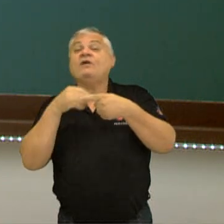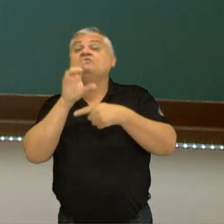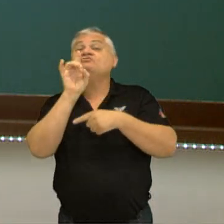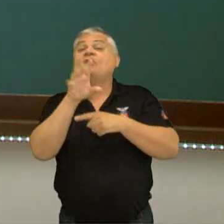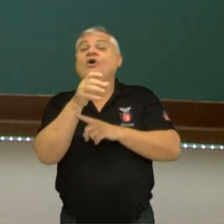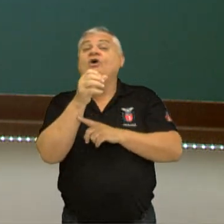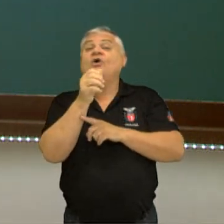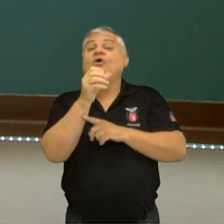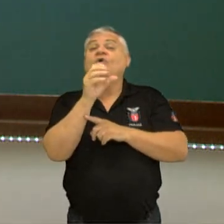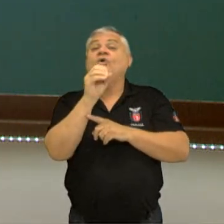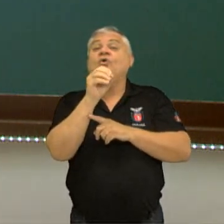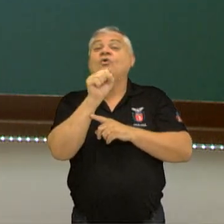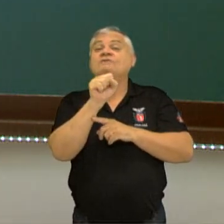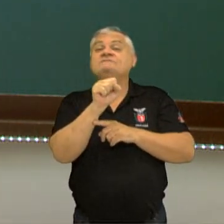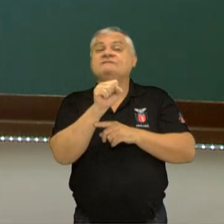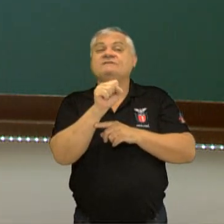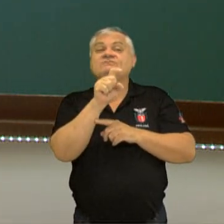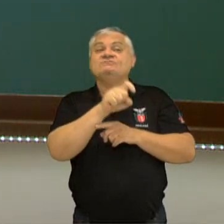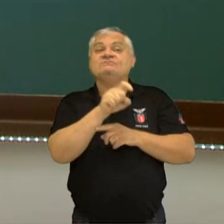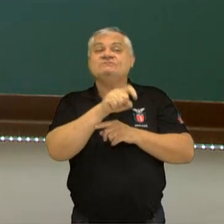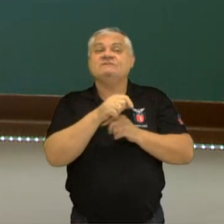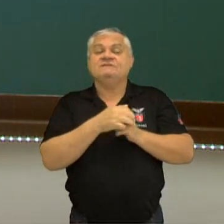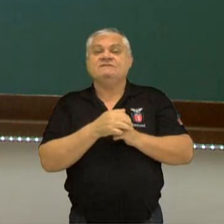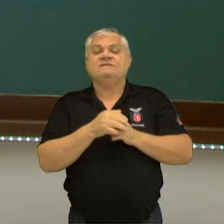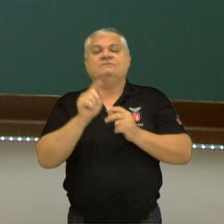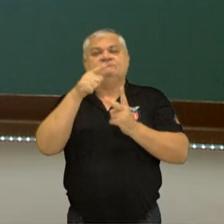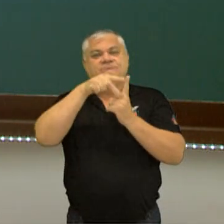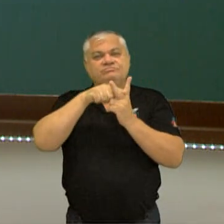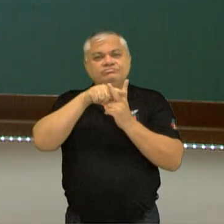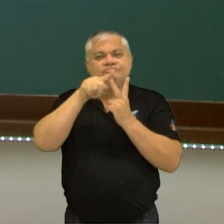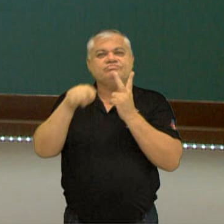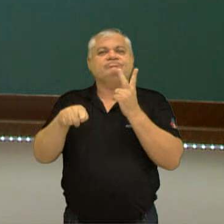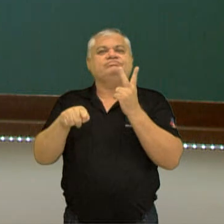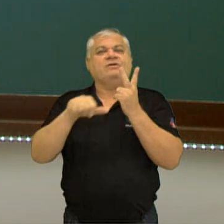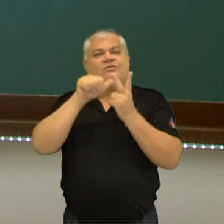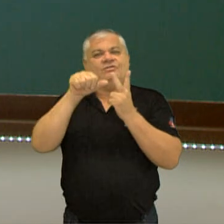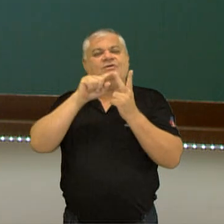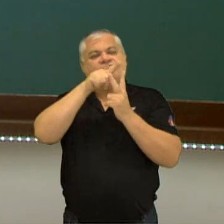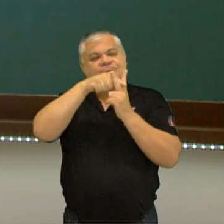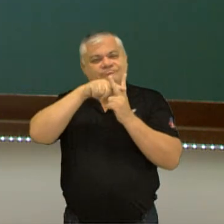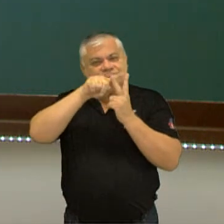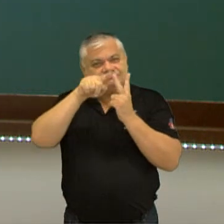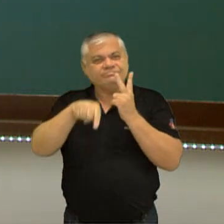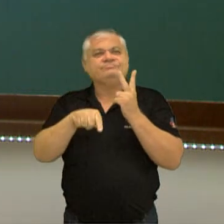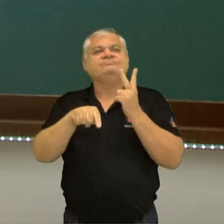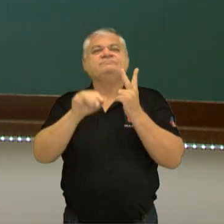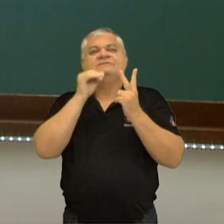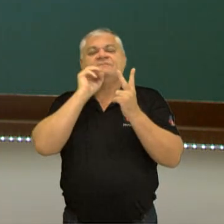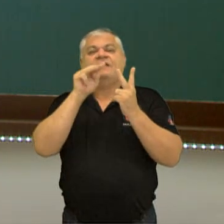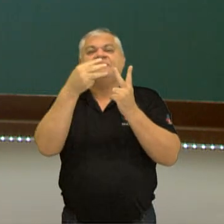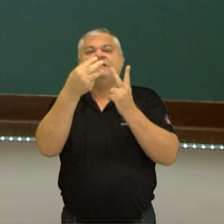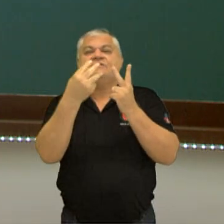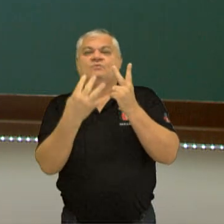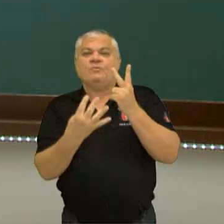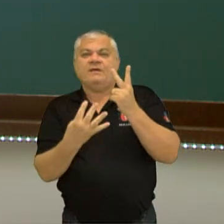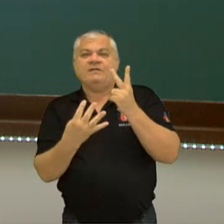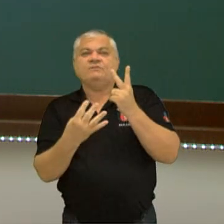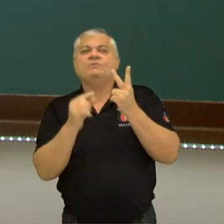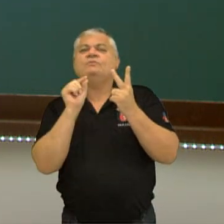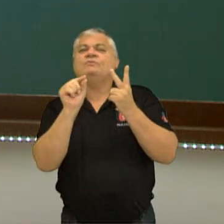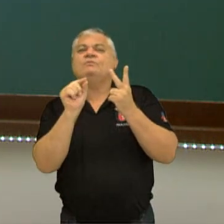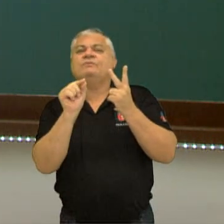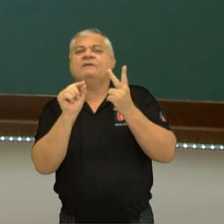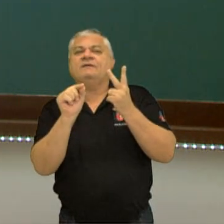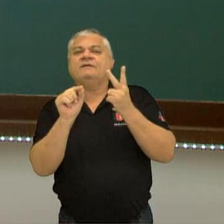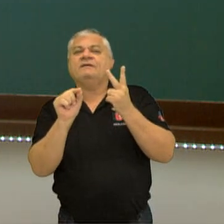x. Então, por isso, o quadrado passa para outro membro na forma de raiz. Raiz quadrada de